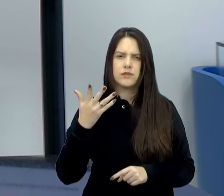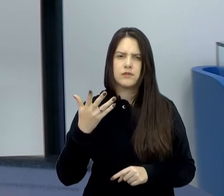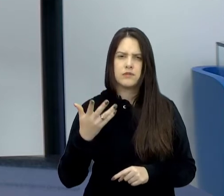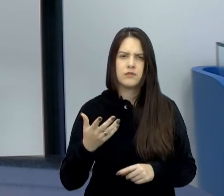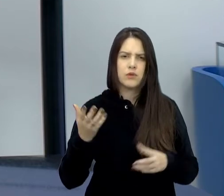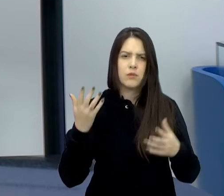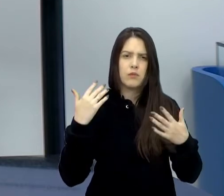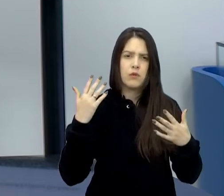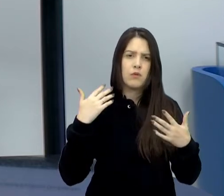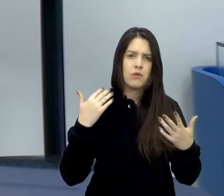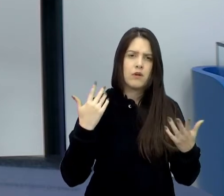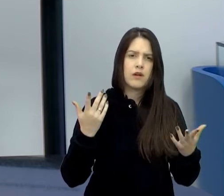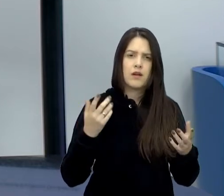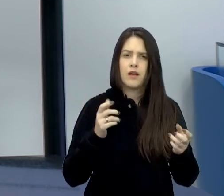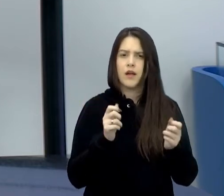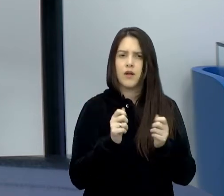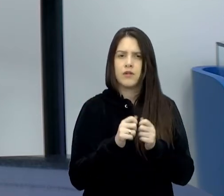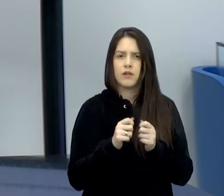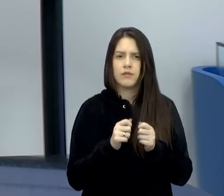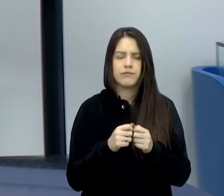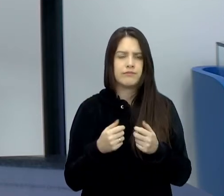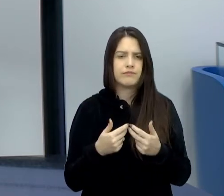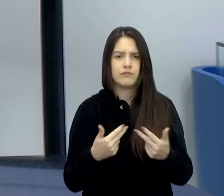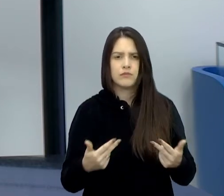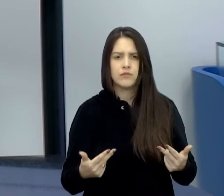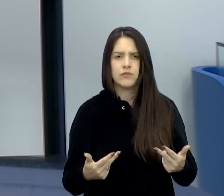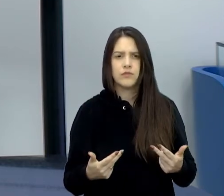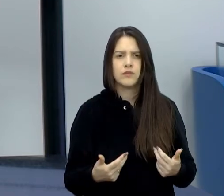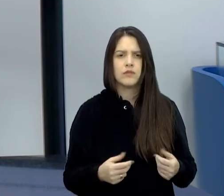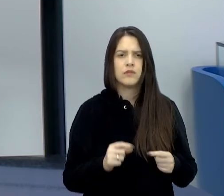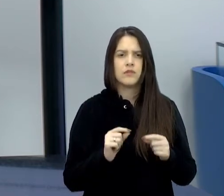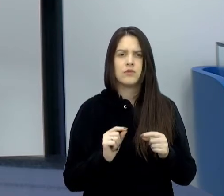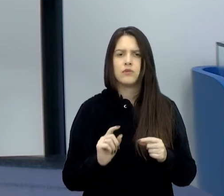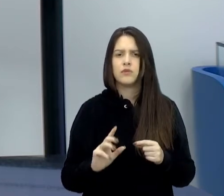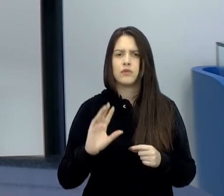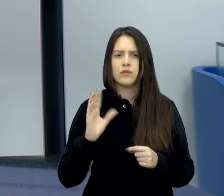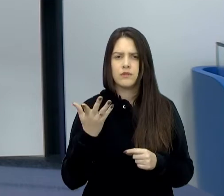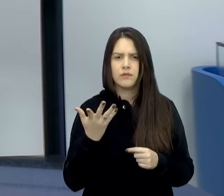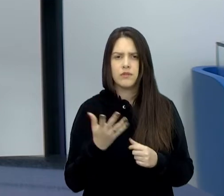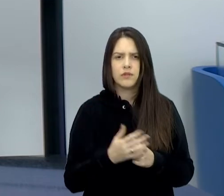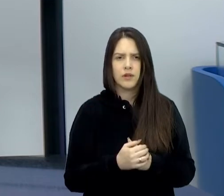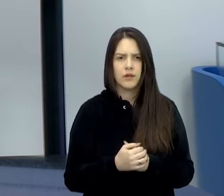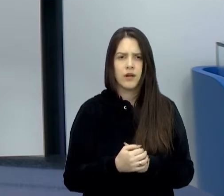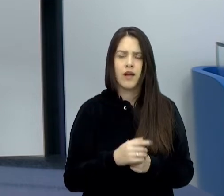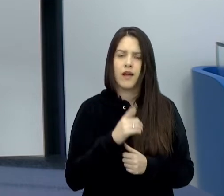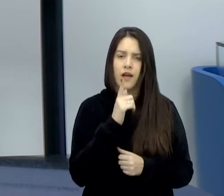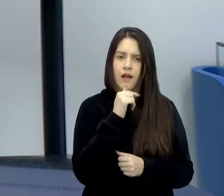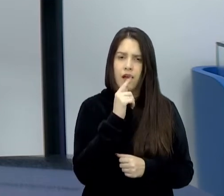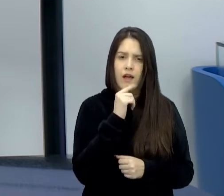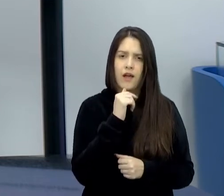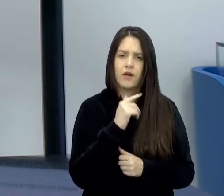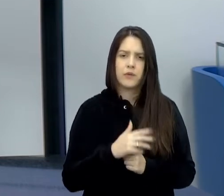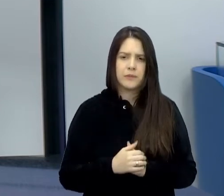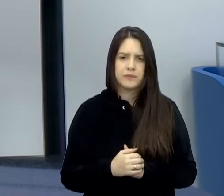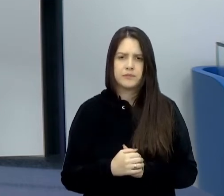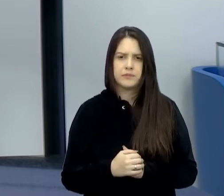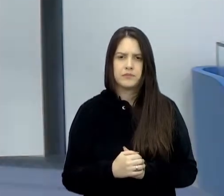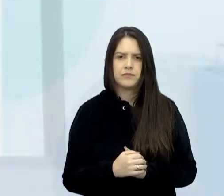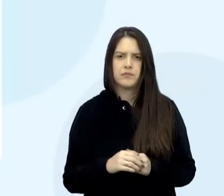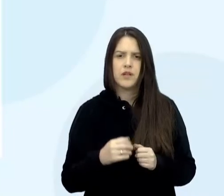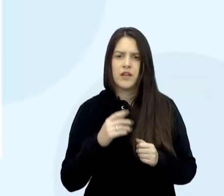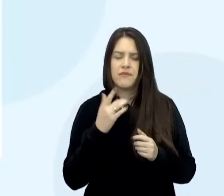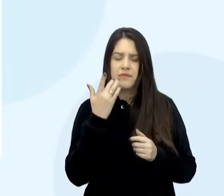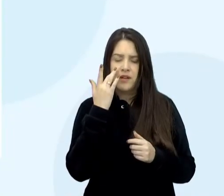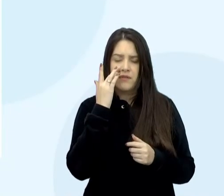banho? Deixei torneira aberta, reguei o jardim. O que será que aconteceu aí com minha água que em